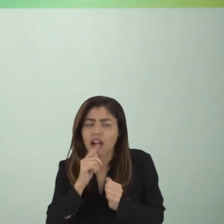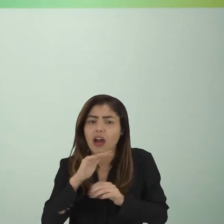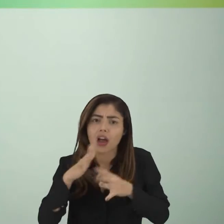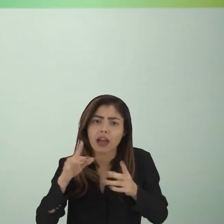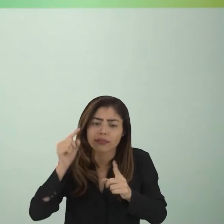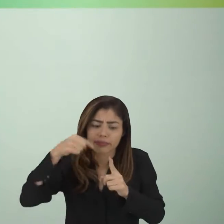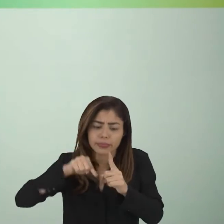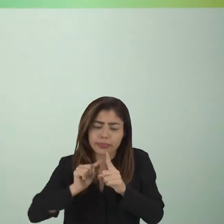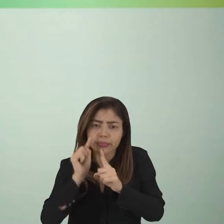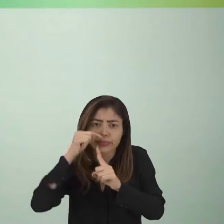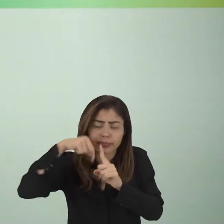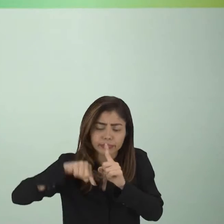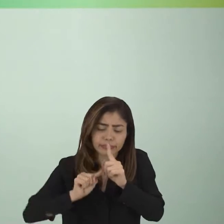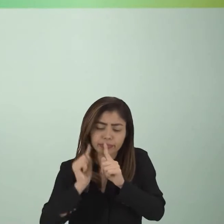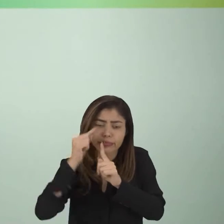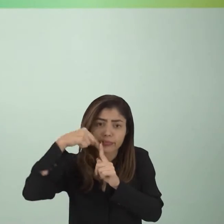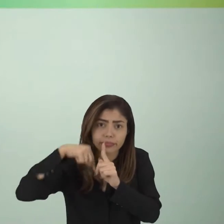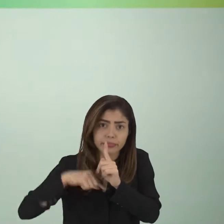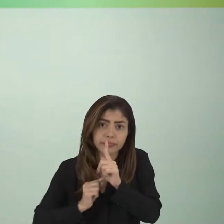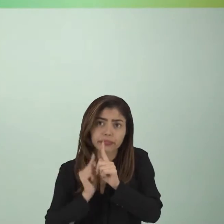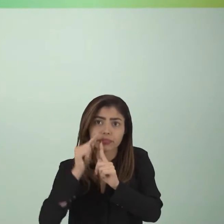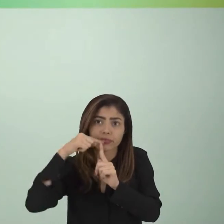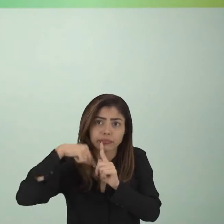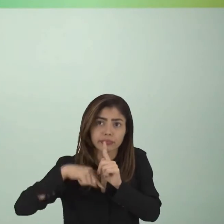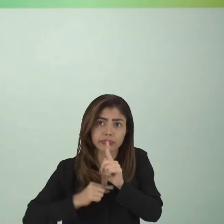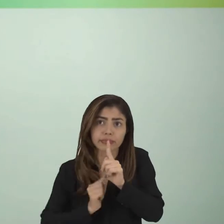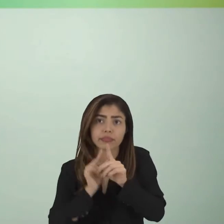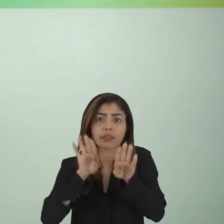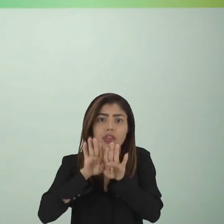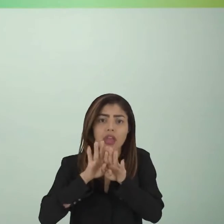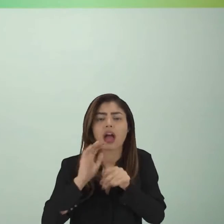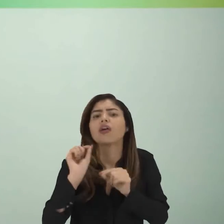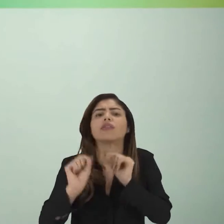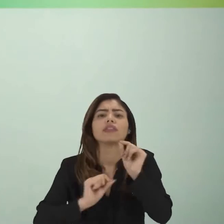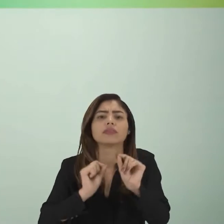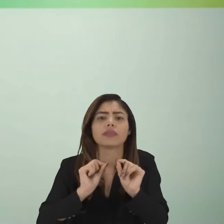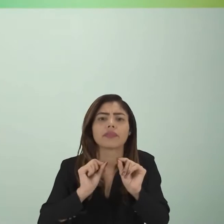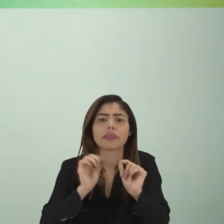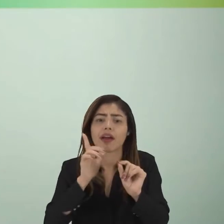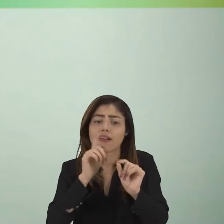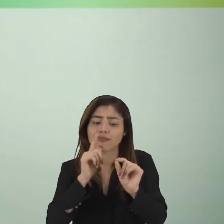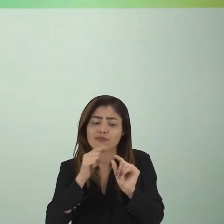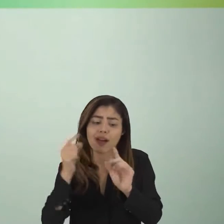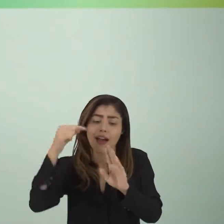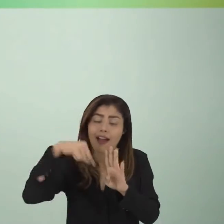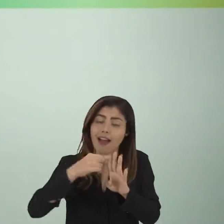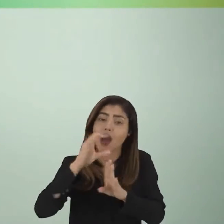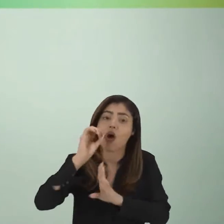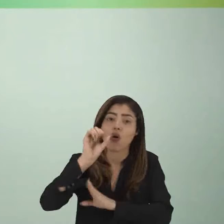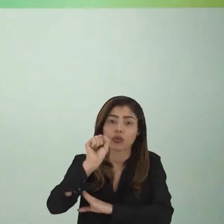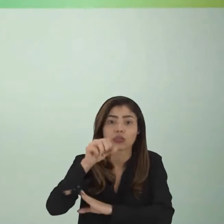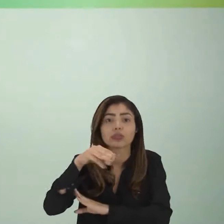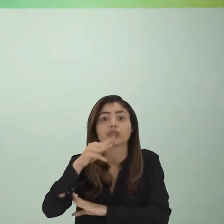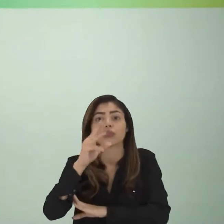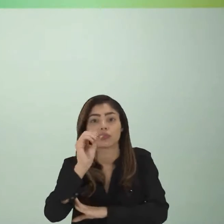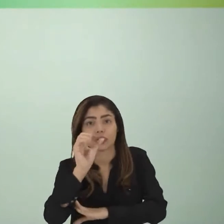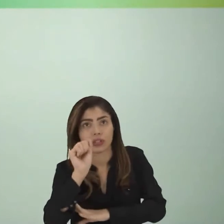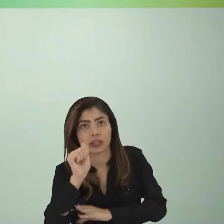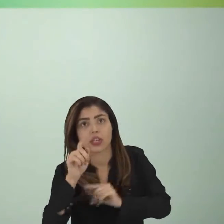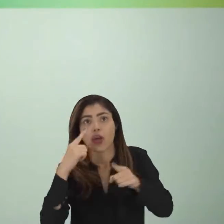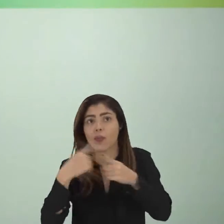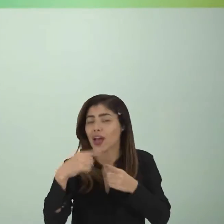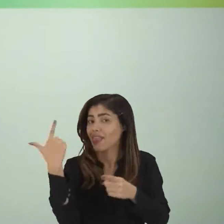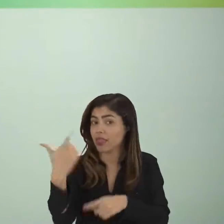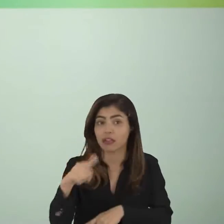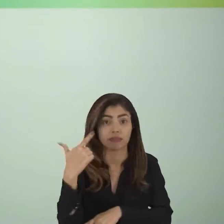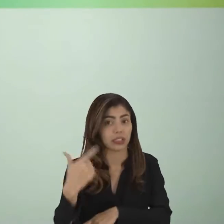ela transita de uma célula a outra através de um processo chamado osmose. Por quê? Porque elas não têm vasos condutores